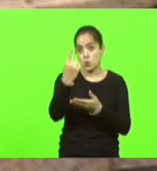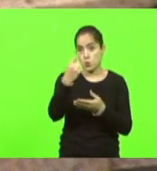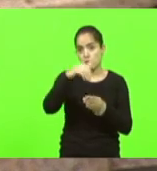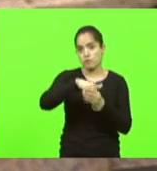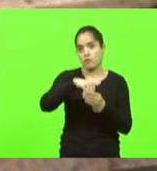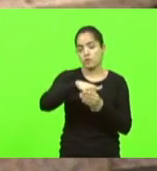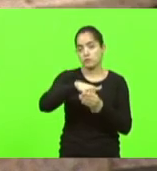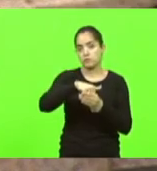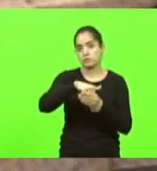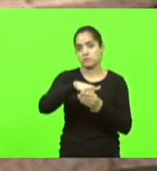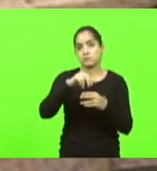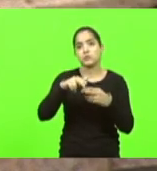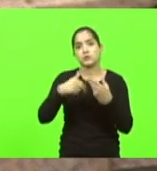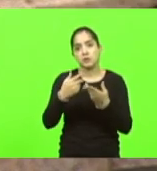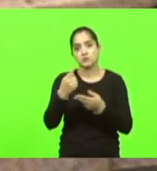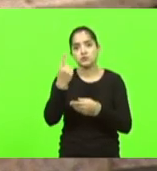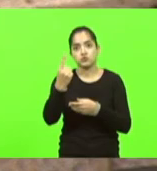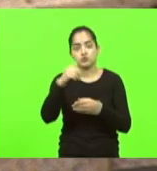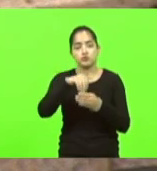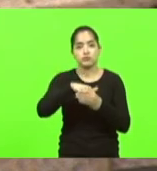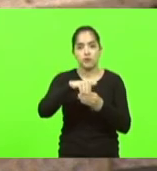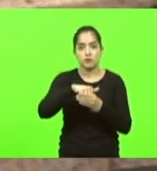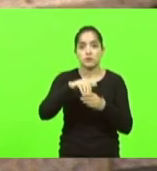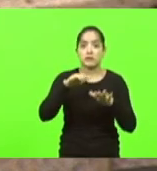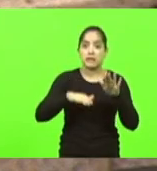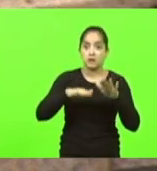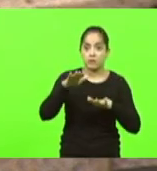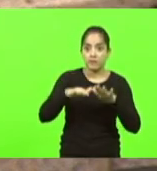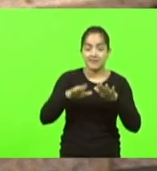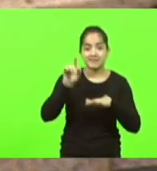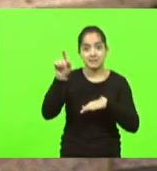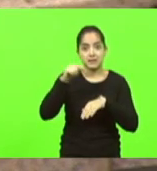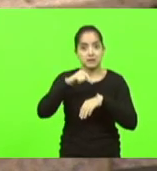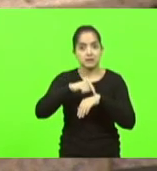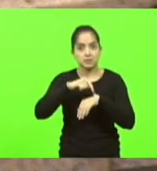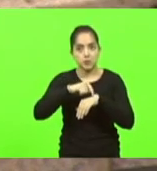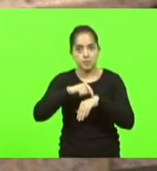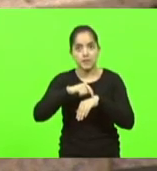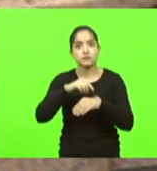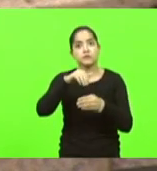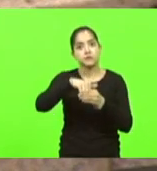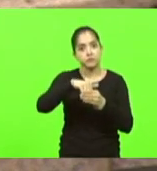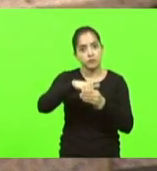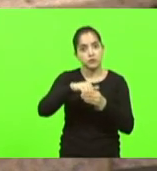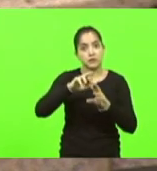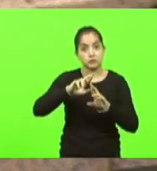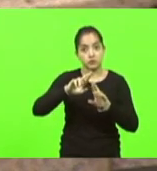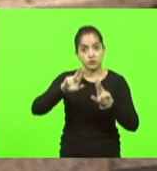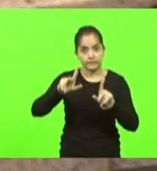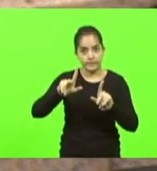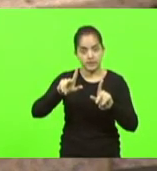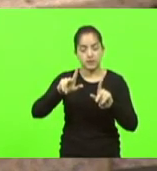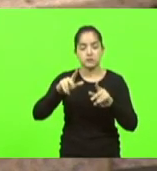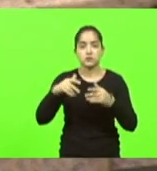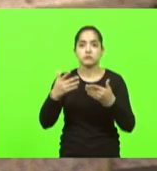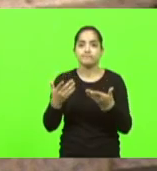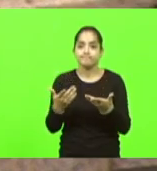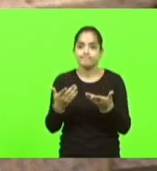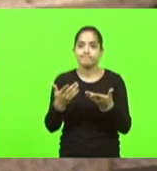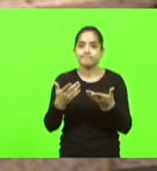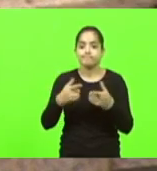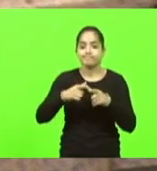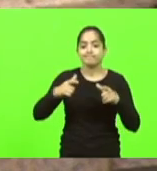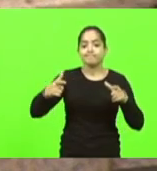por um voto talvez naquela ocasião se aquele Deputado tivesse voltado de outra forma desde parte dessa